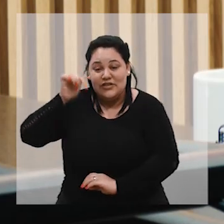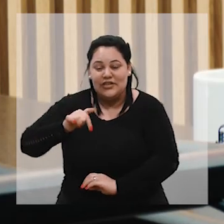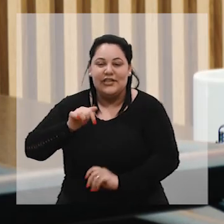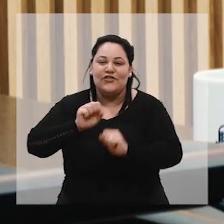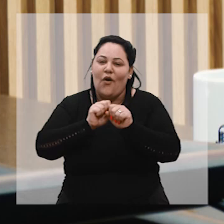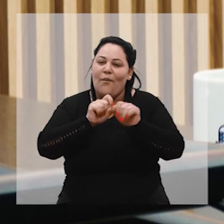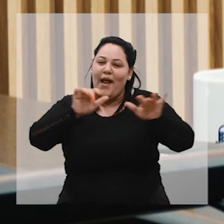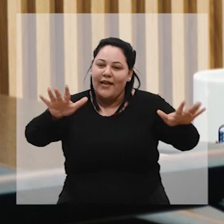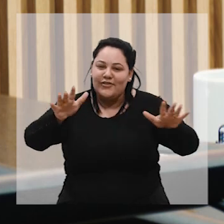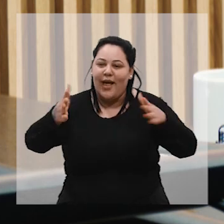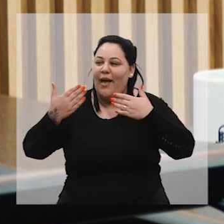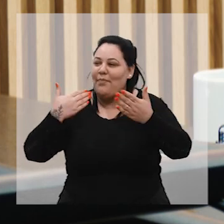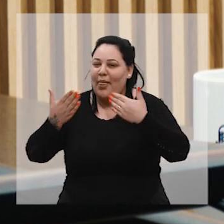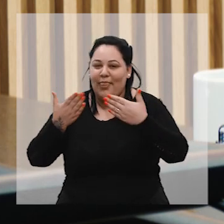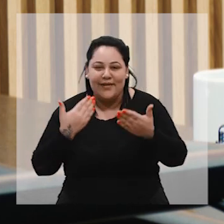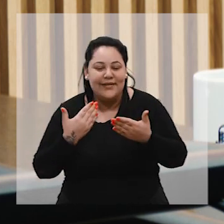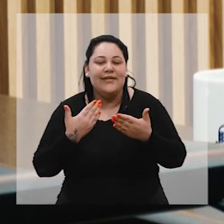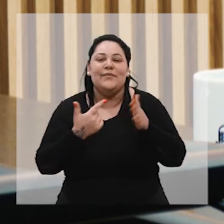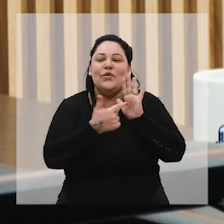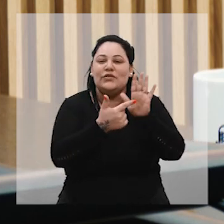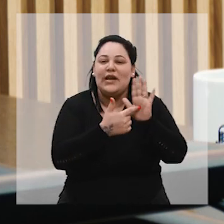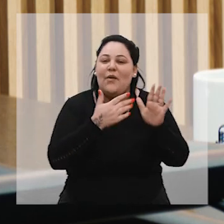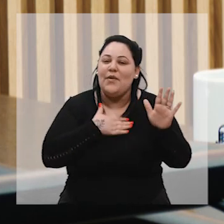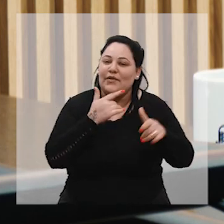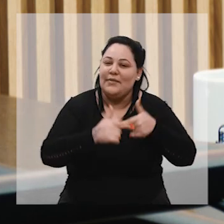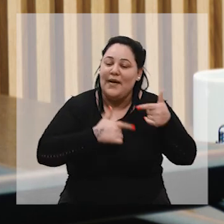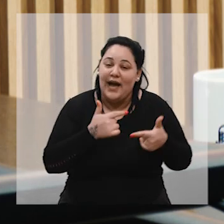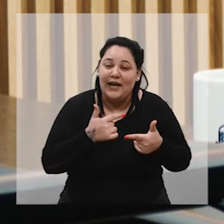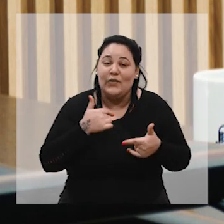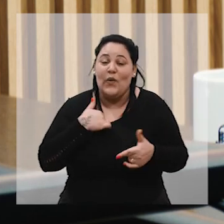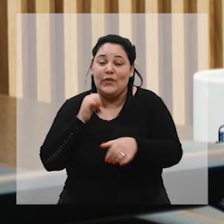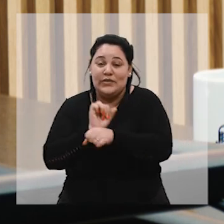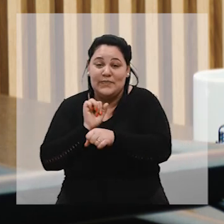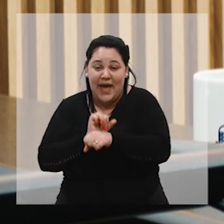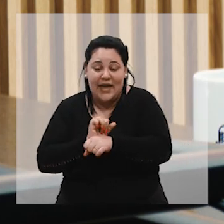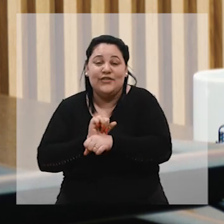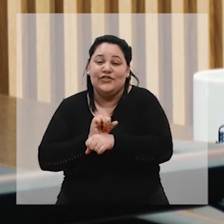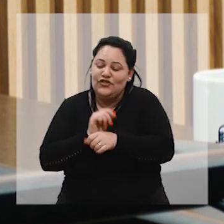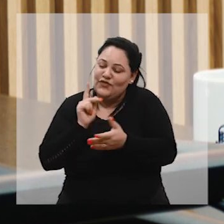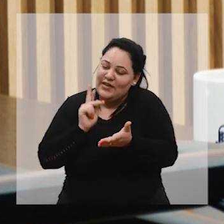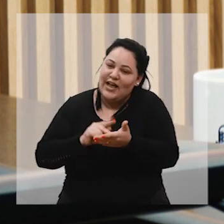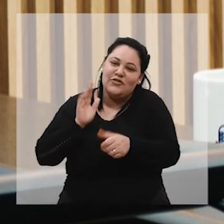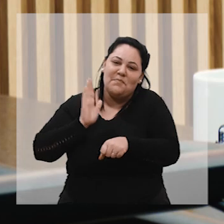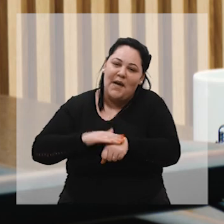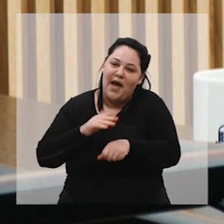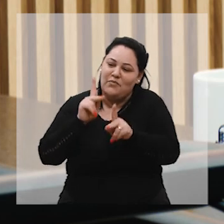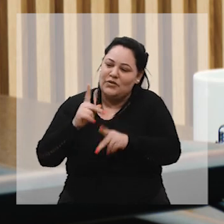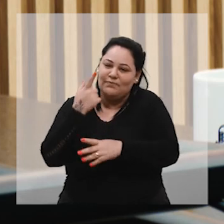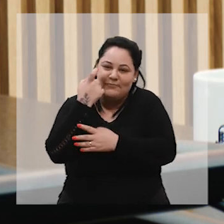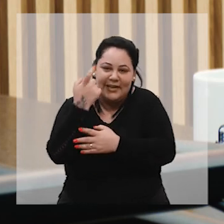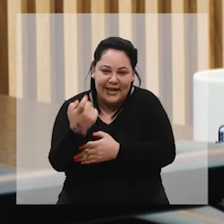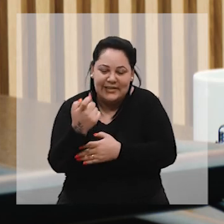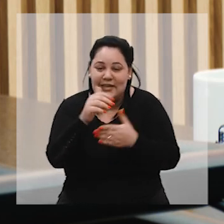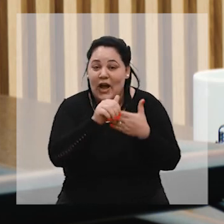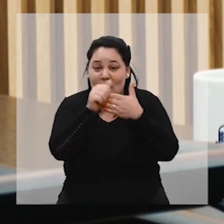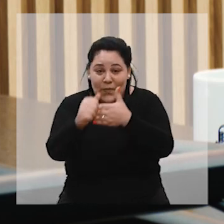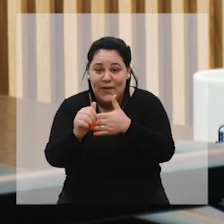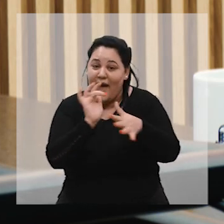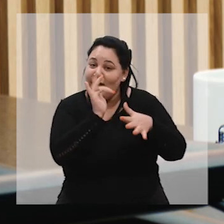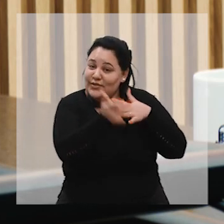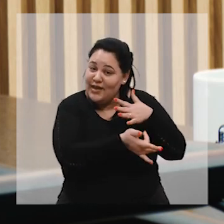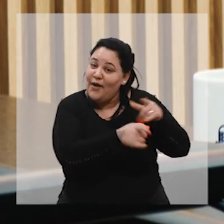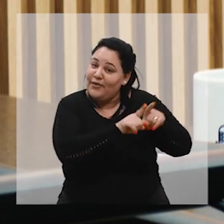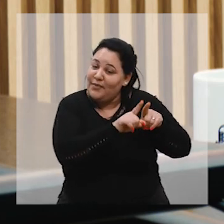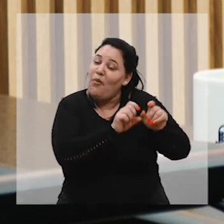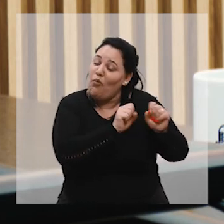ter compartilhado, de apresentar o futsal de enanismo. Espero que mais pessoas se interessem a acompanhar a gente nas redes sociais